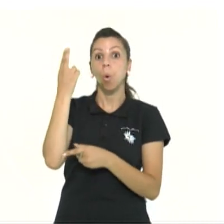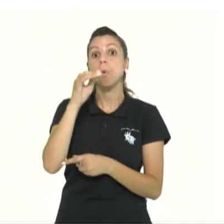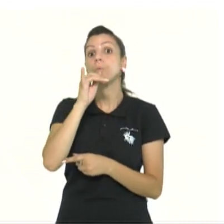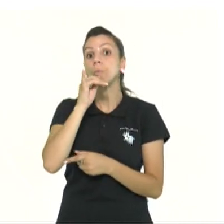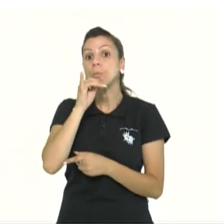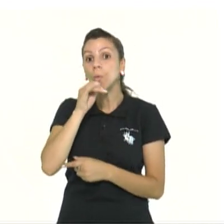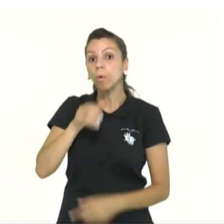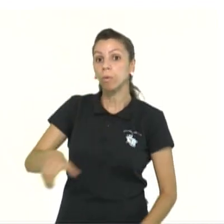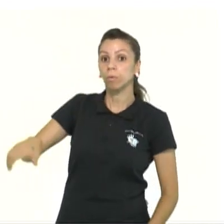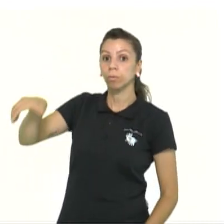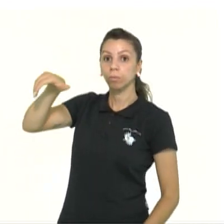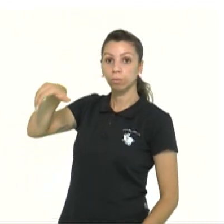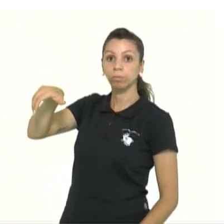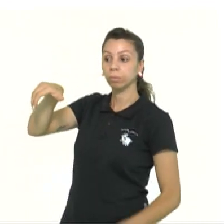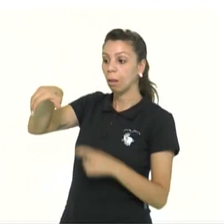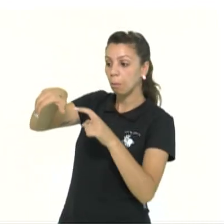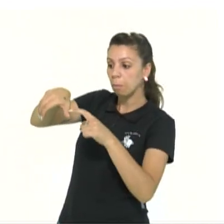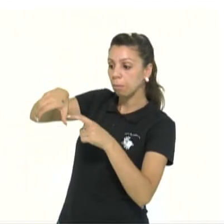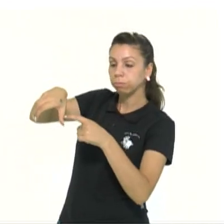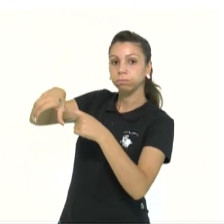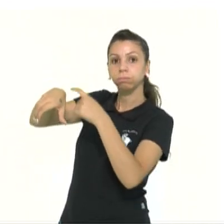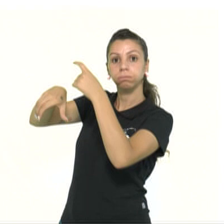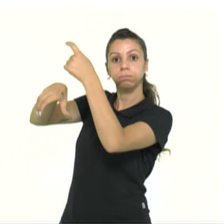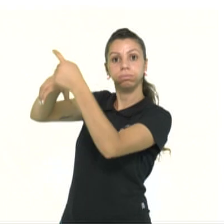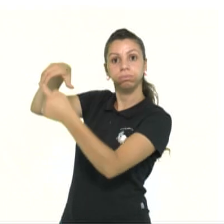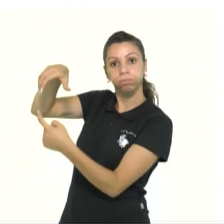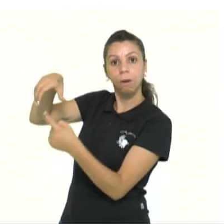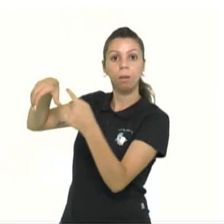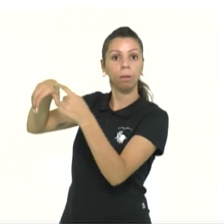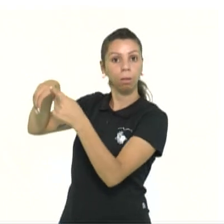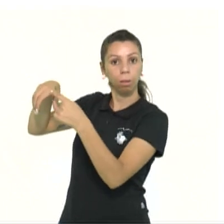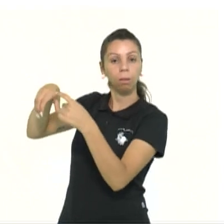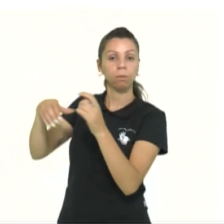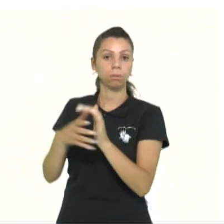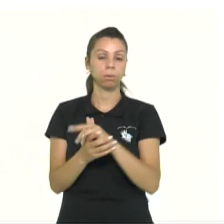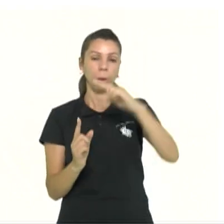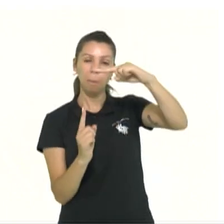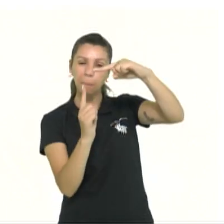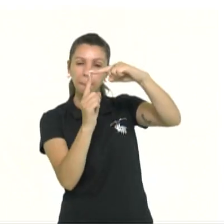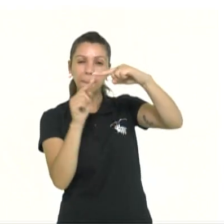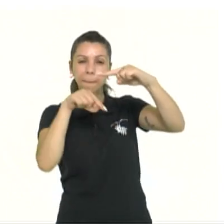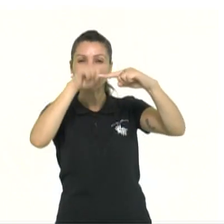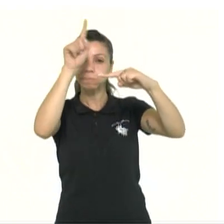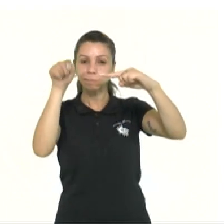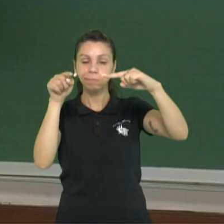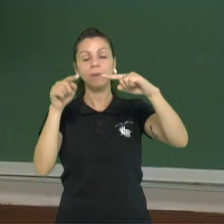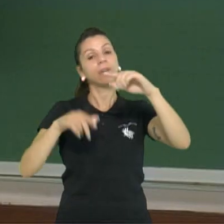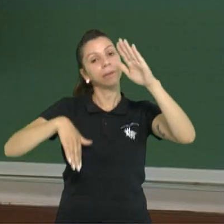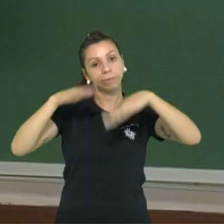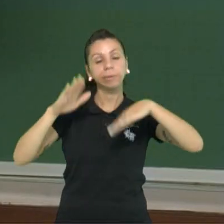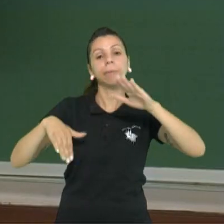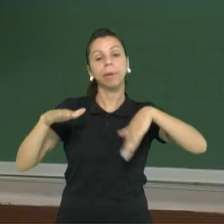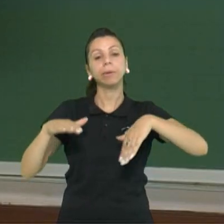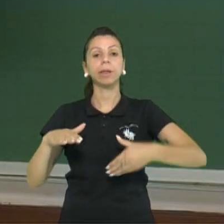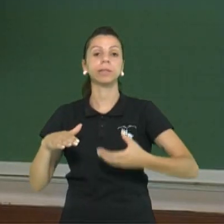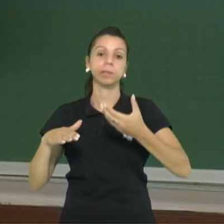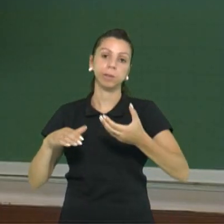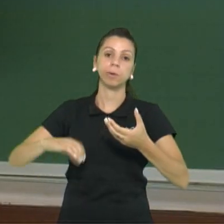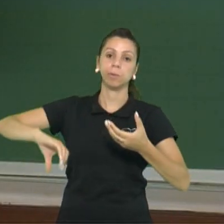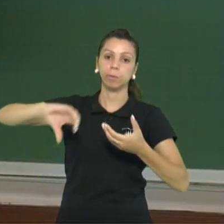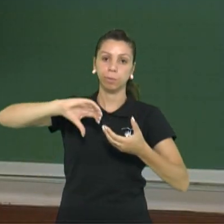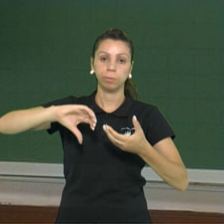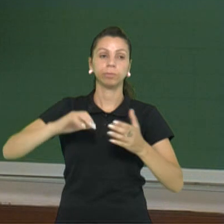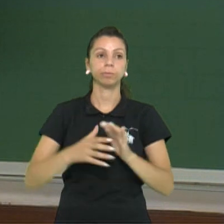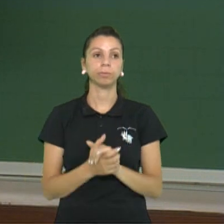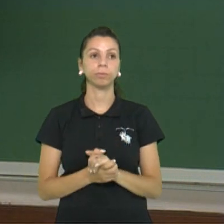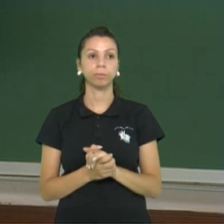depende do sentido da concavidade da parábola. Na aula anterior eu também comentei que existe